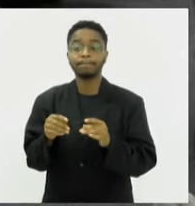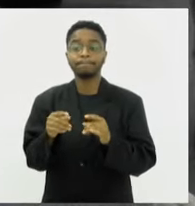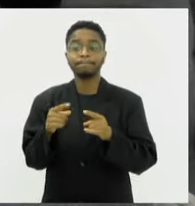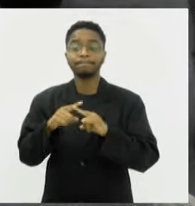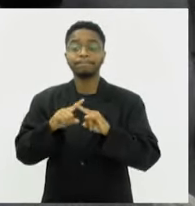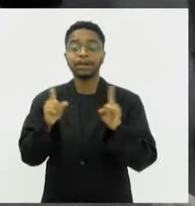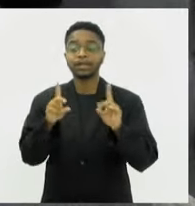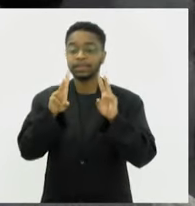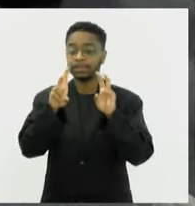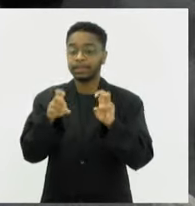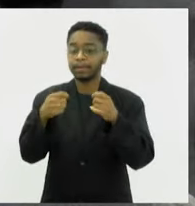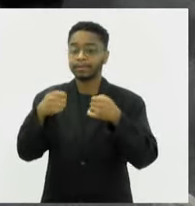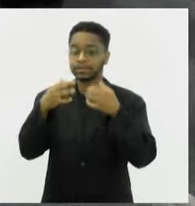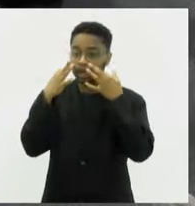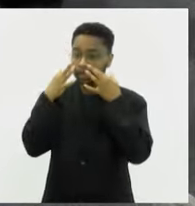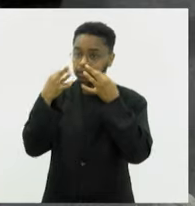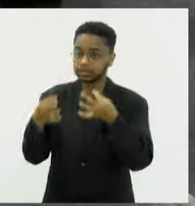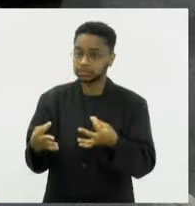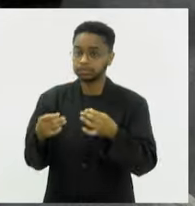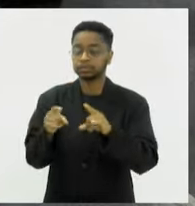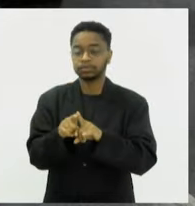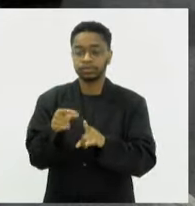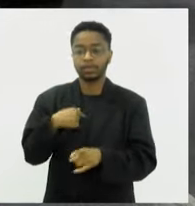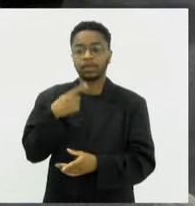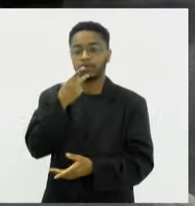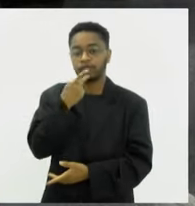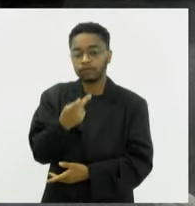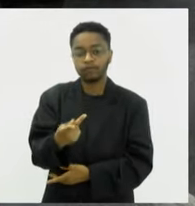uma atenção muito grande e que eu venho falando